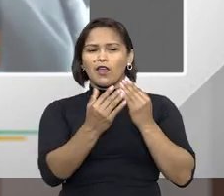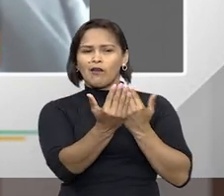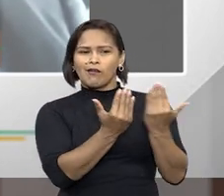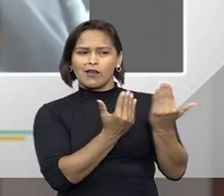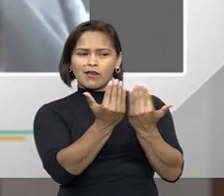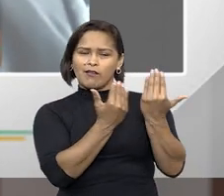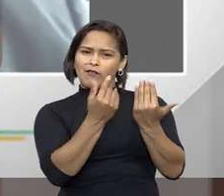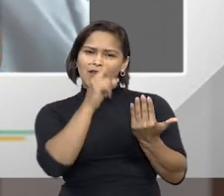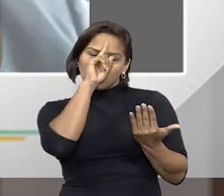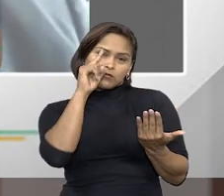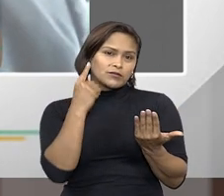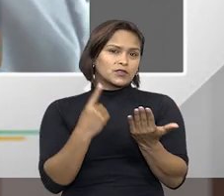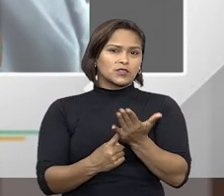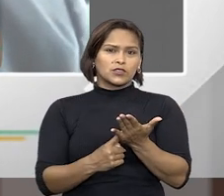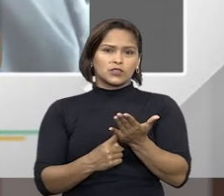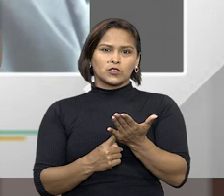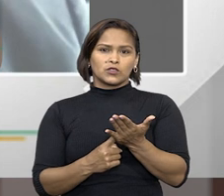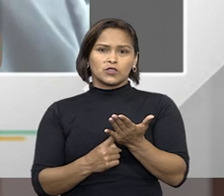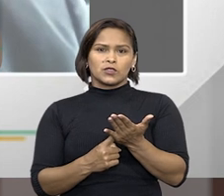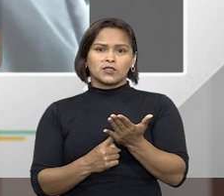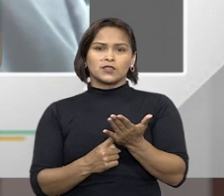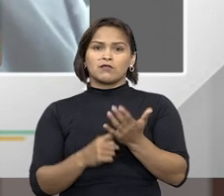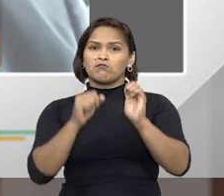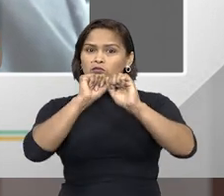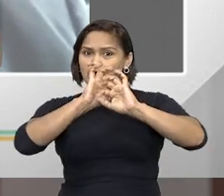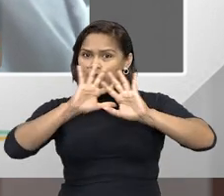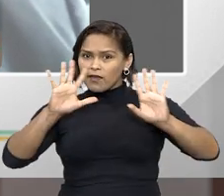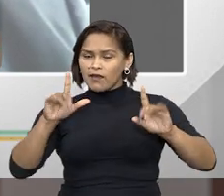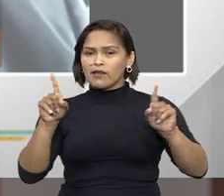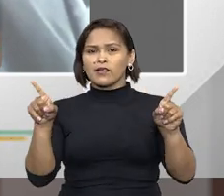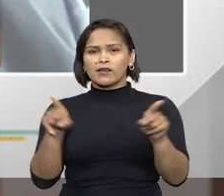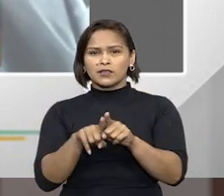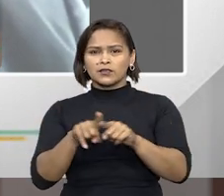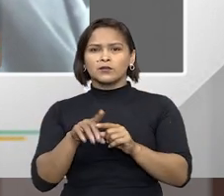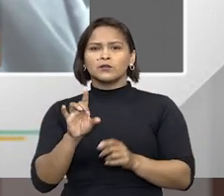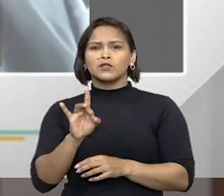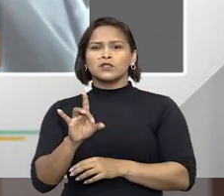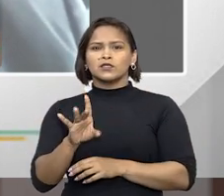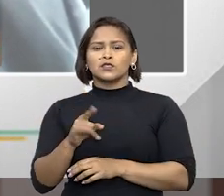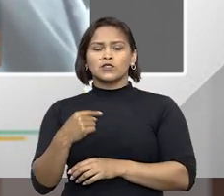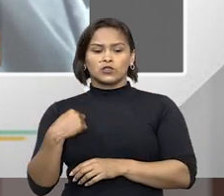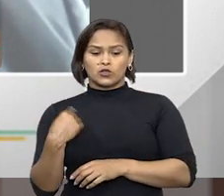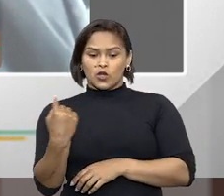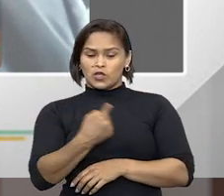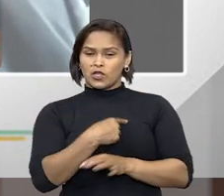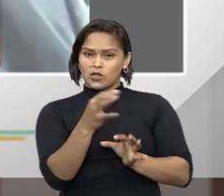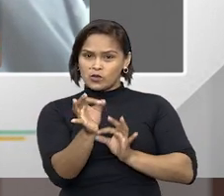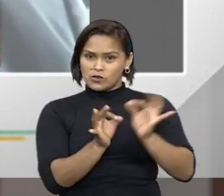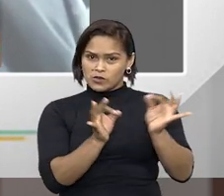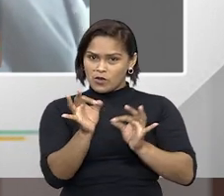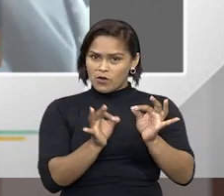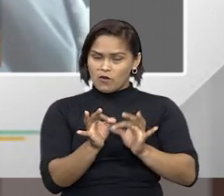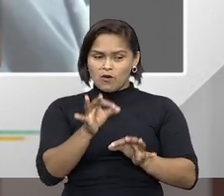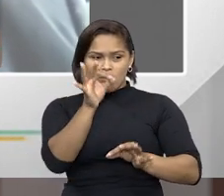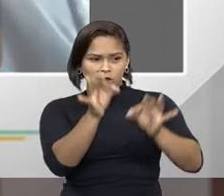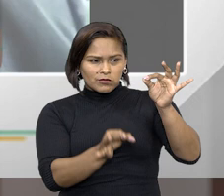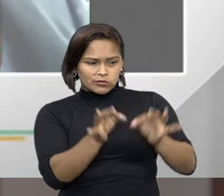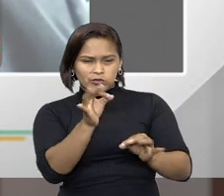decisões é muito claro, não só na nossa ordem jurídica brasileira, como